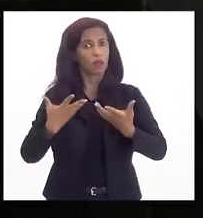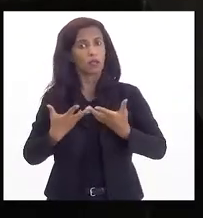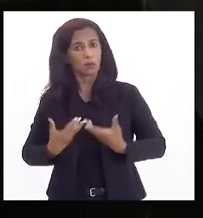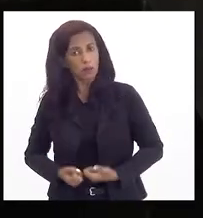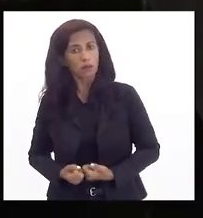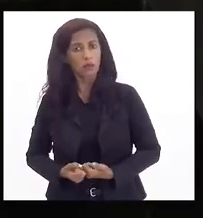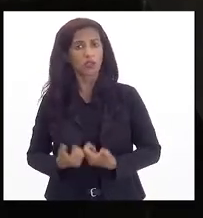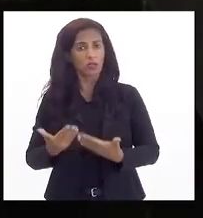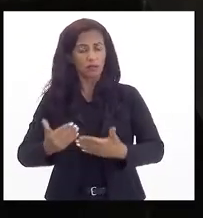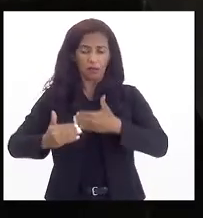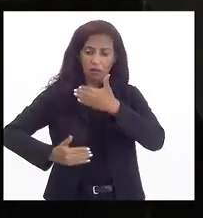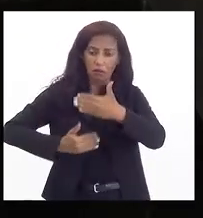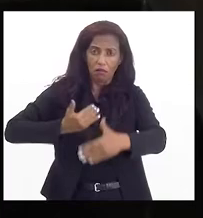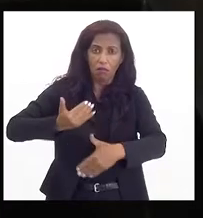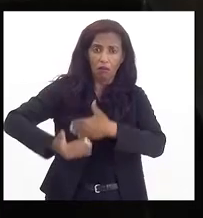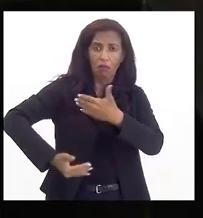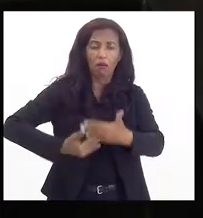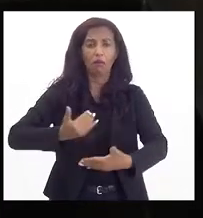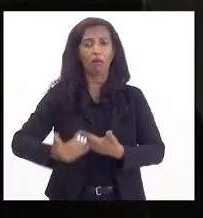e que se espraiam